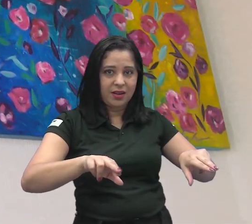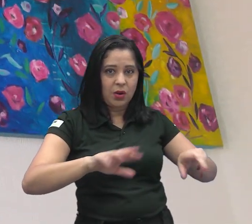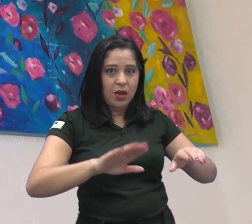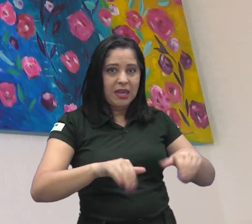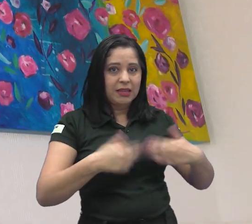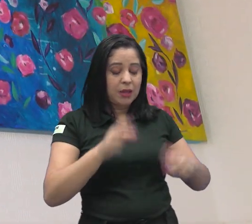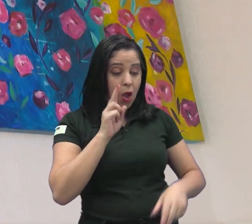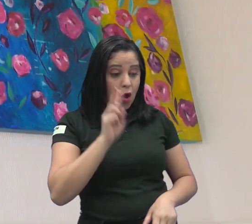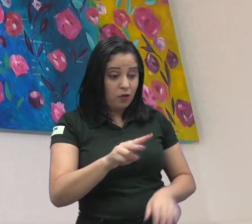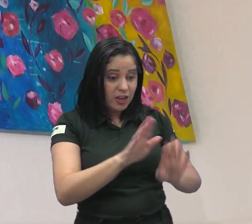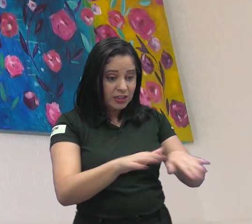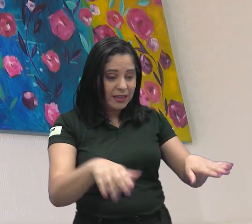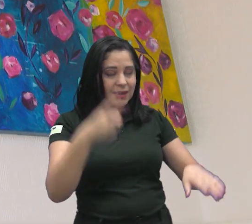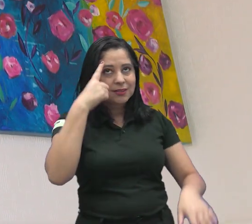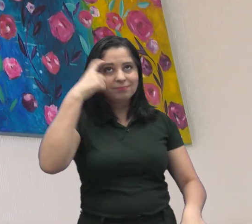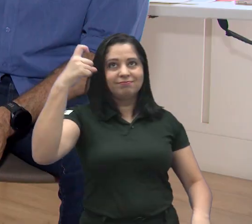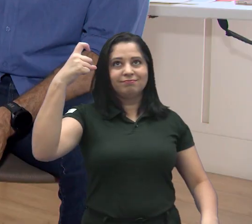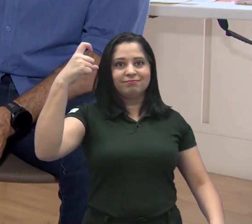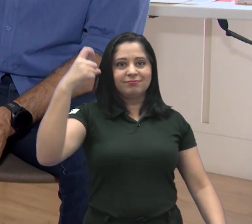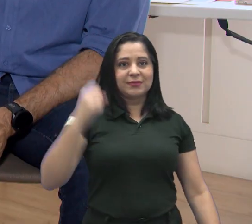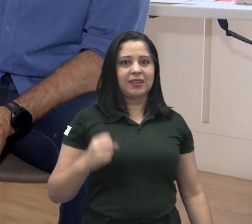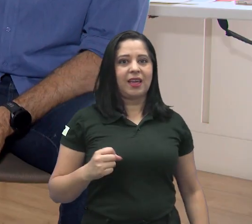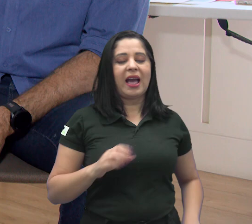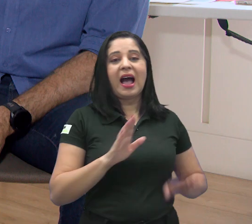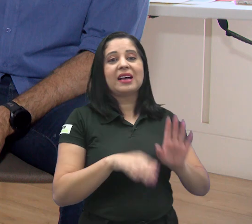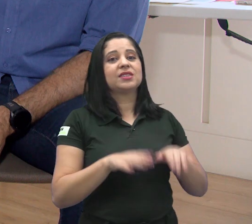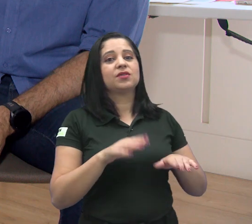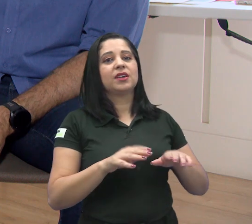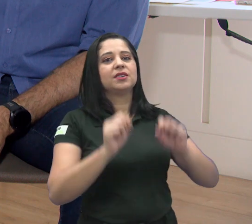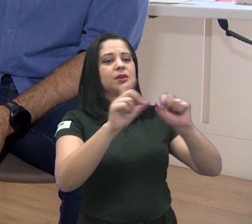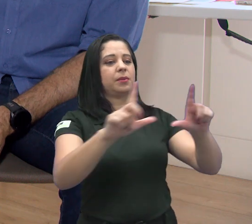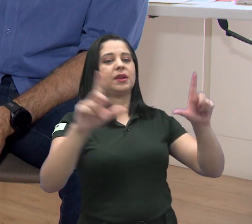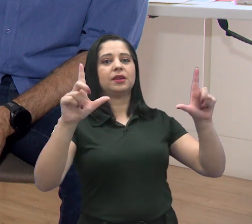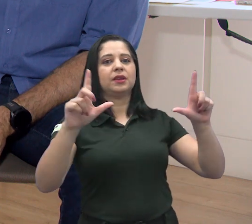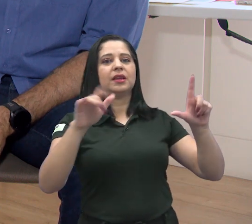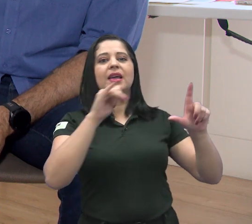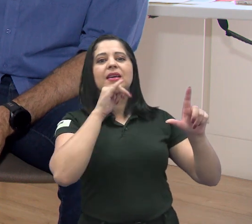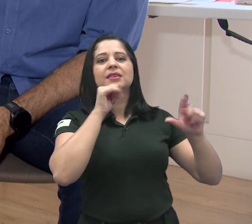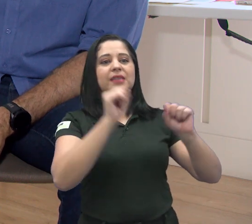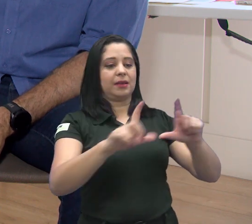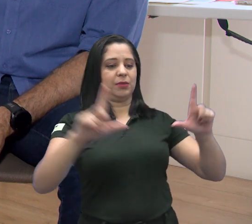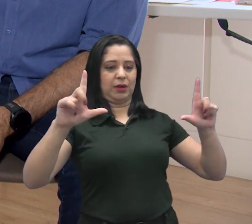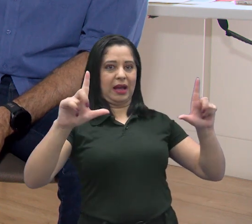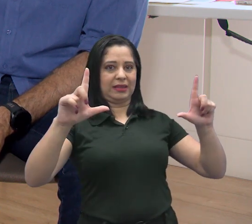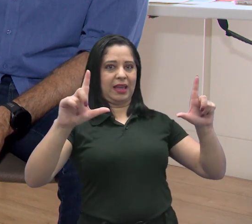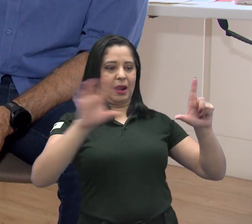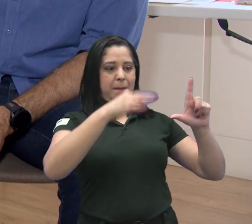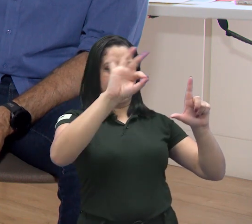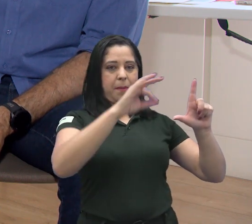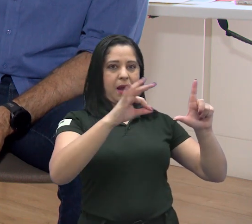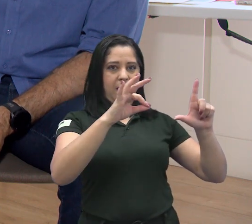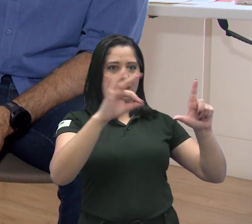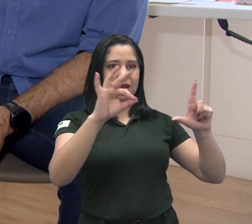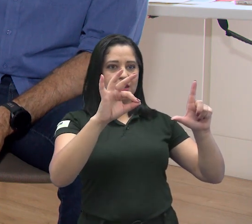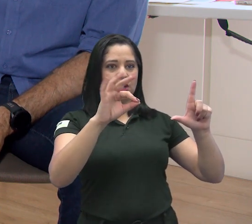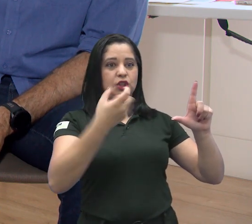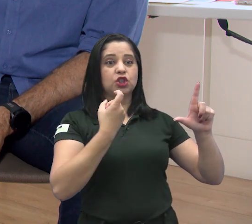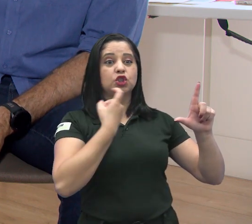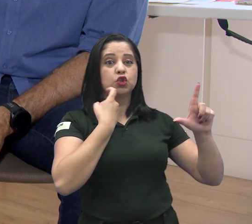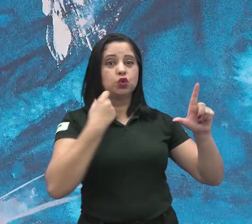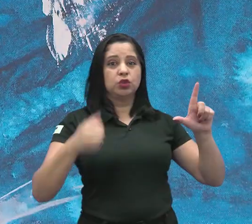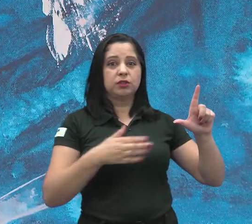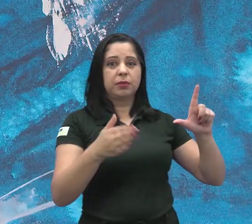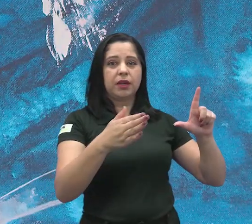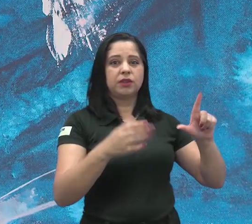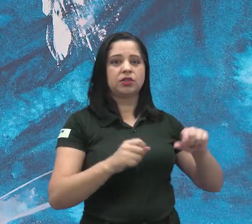nossa criatividade. Então, quando eu tô, assim, uma tela, ela surge. Por exemplo, esse dos peixes, eu peguei a tela, fui rasgar o plástico que